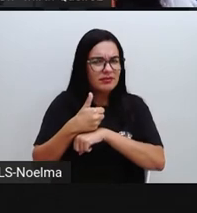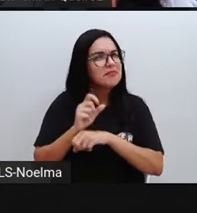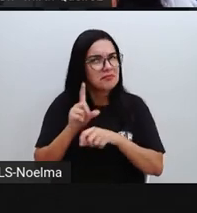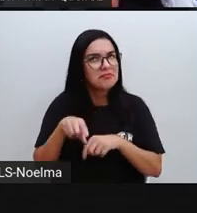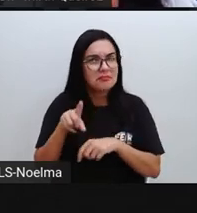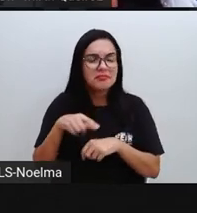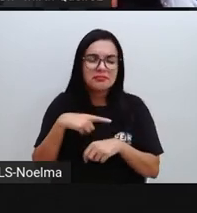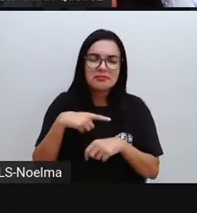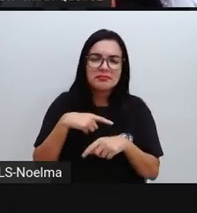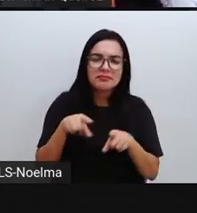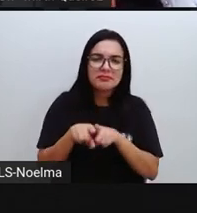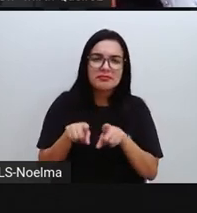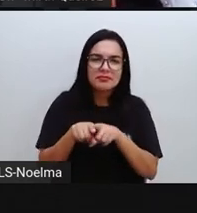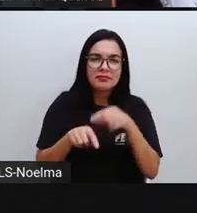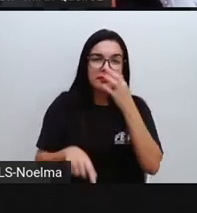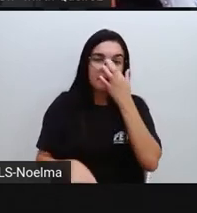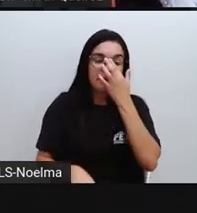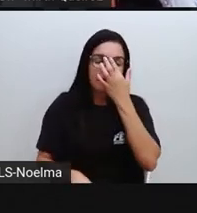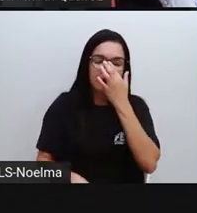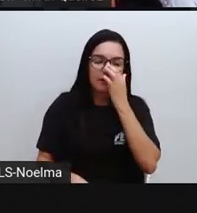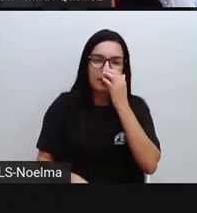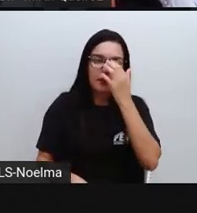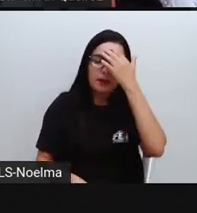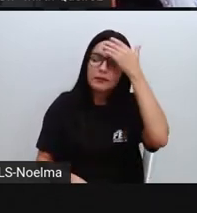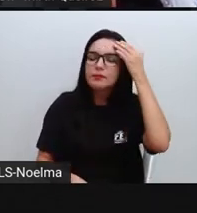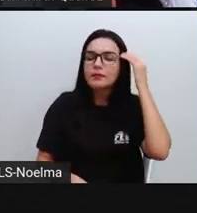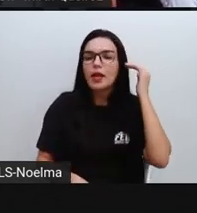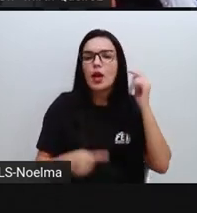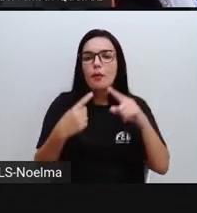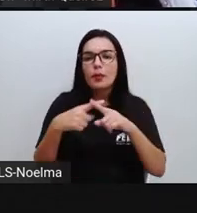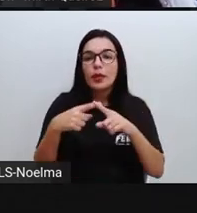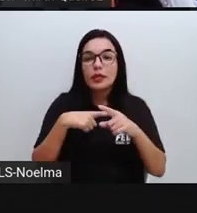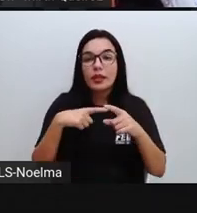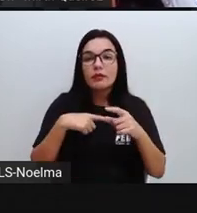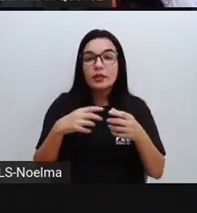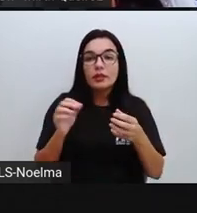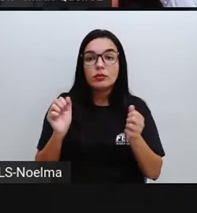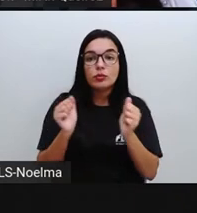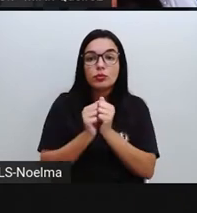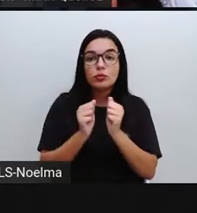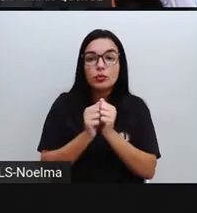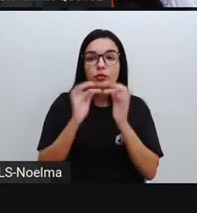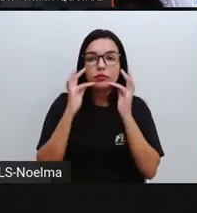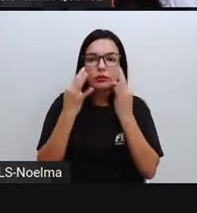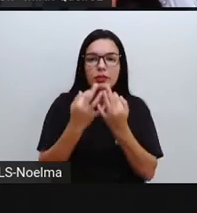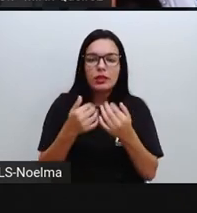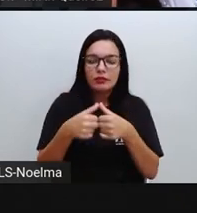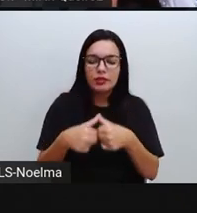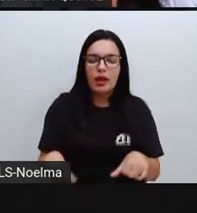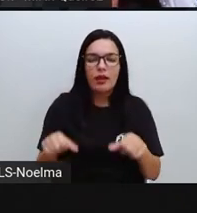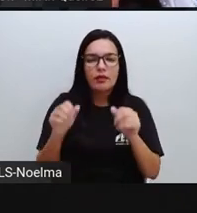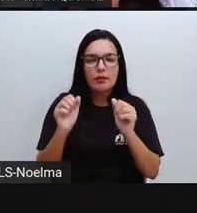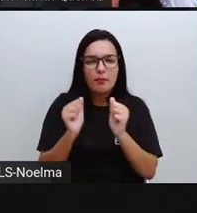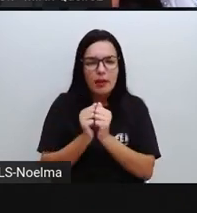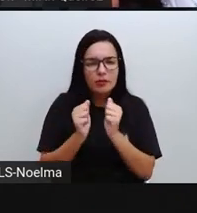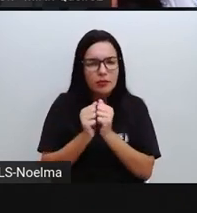positivas também, né? Como a maior convivência familiar e valorização da nossa família, dos nossos amigos. Você